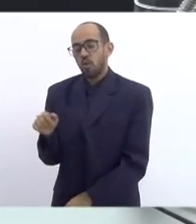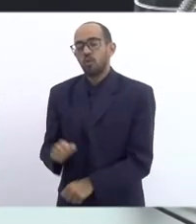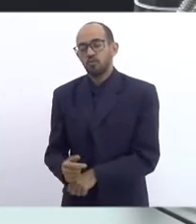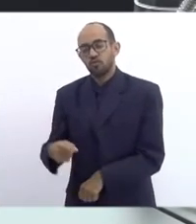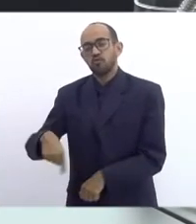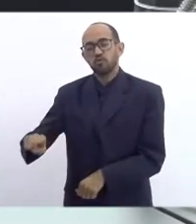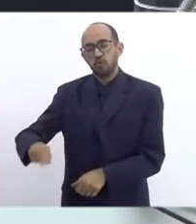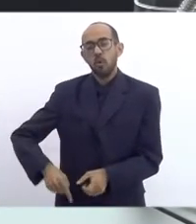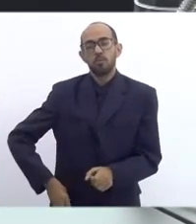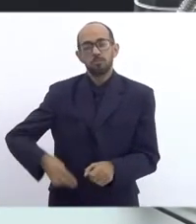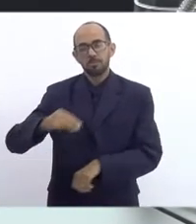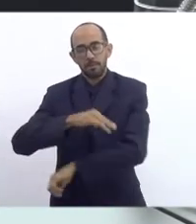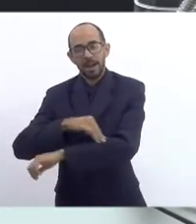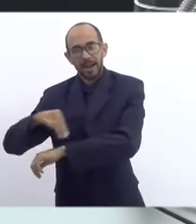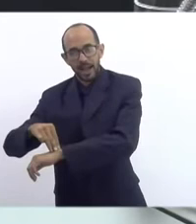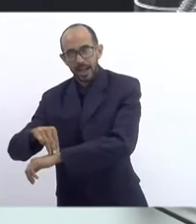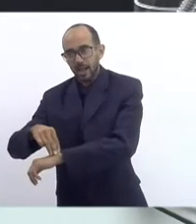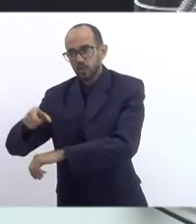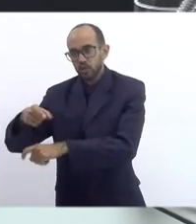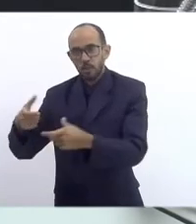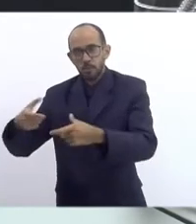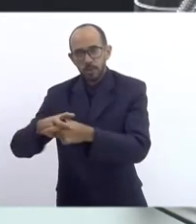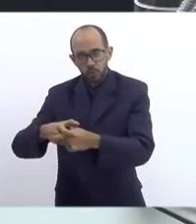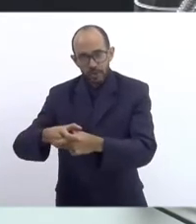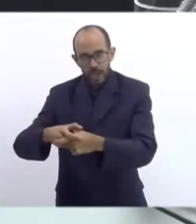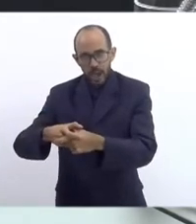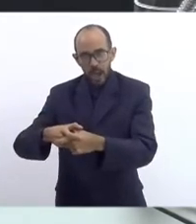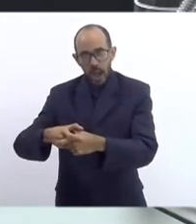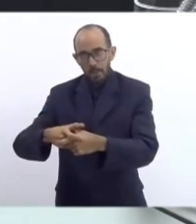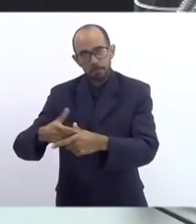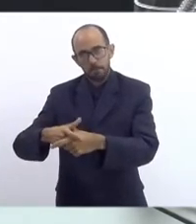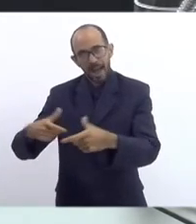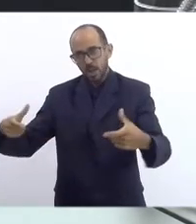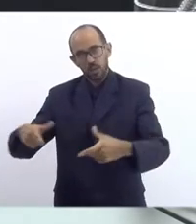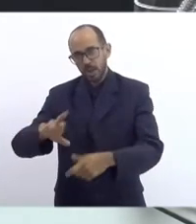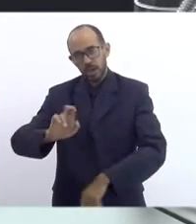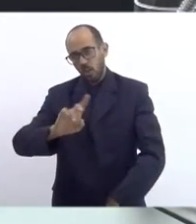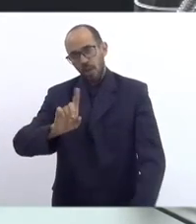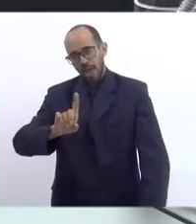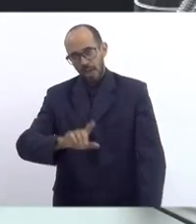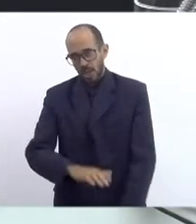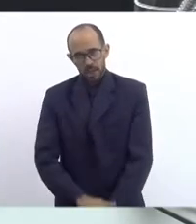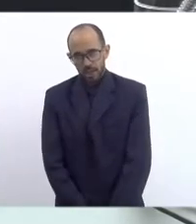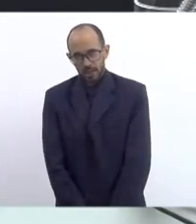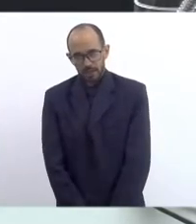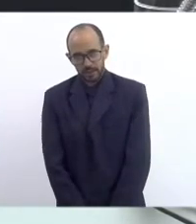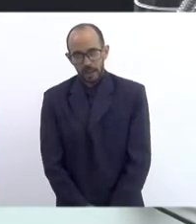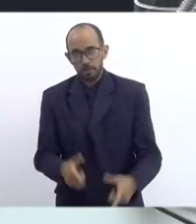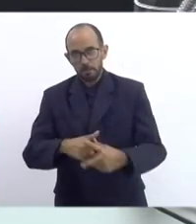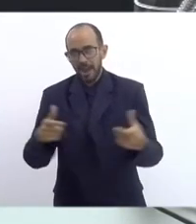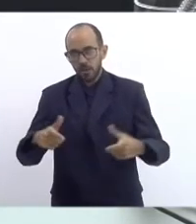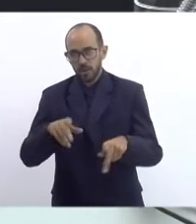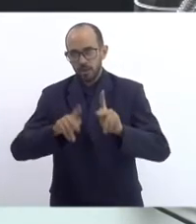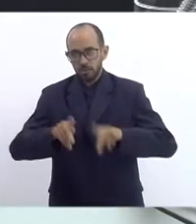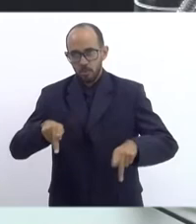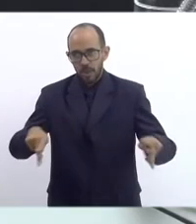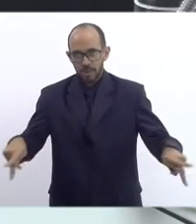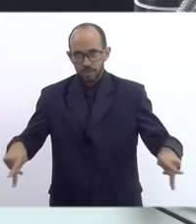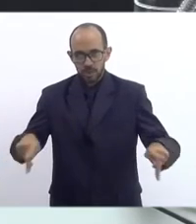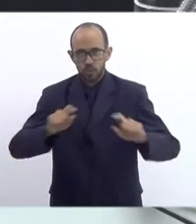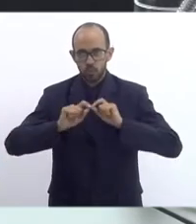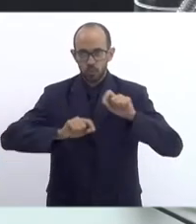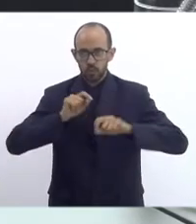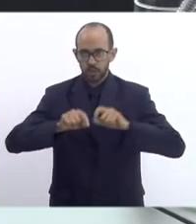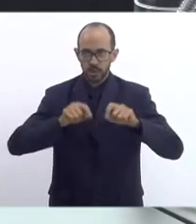é minoria. A maioria não é essa questão. A maioria da nossa população